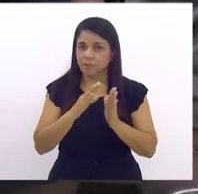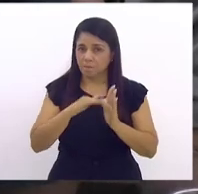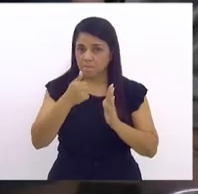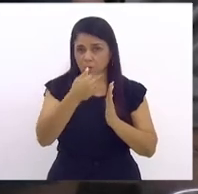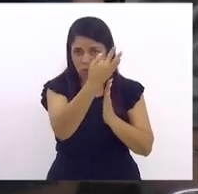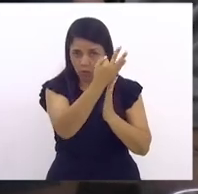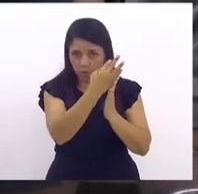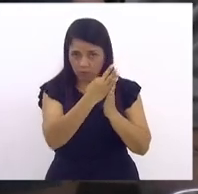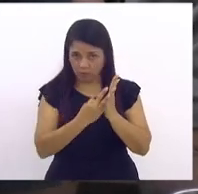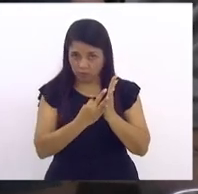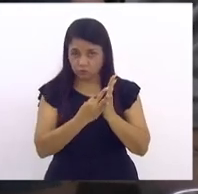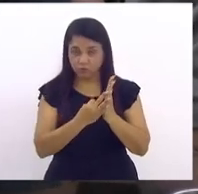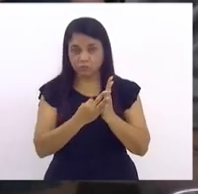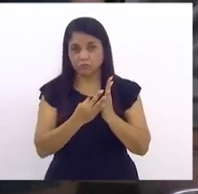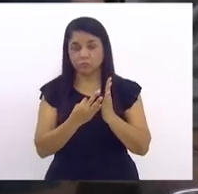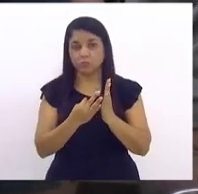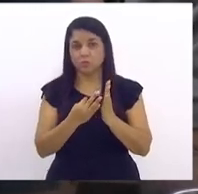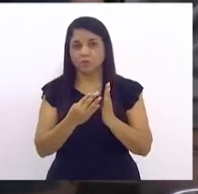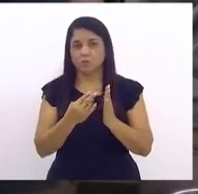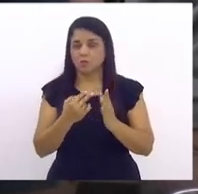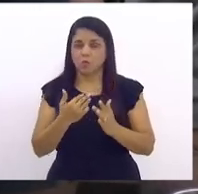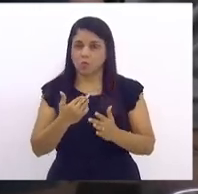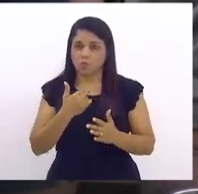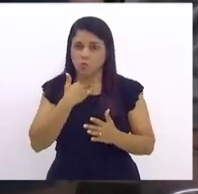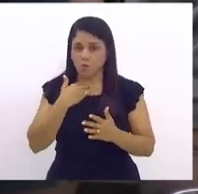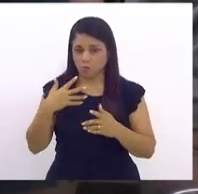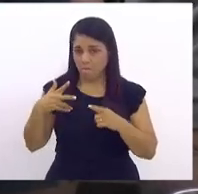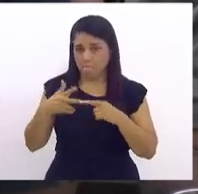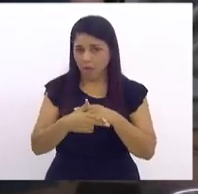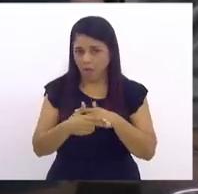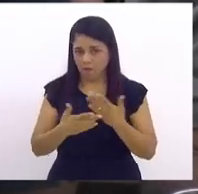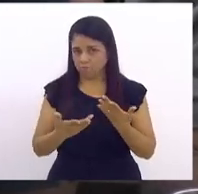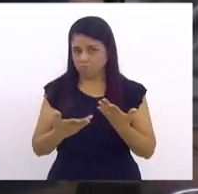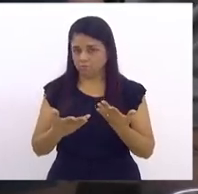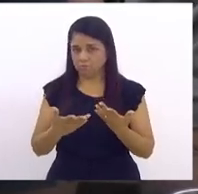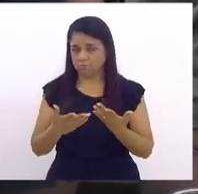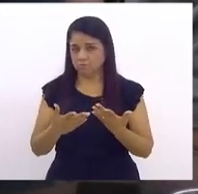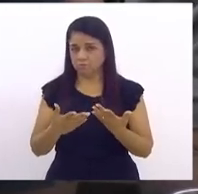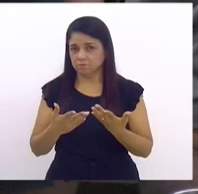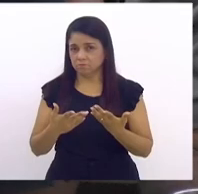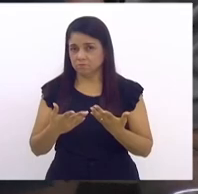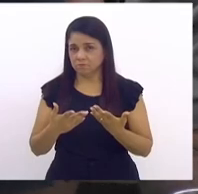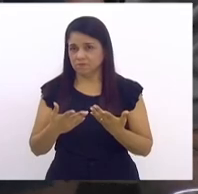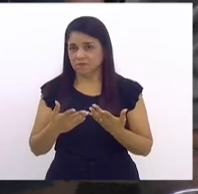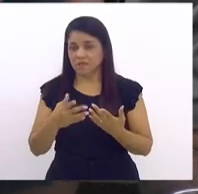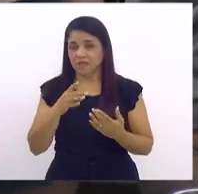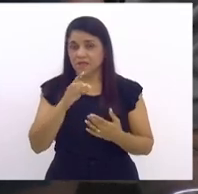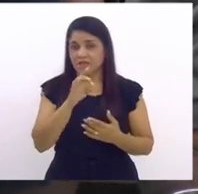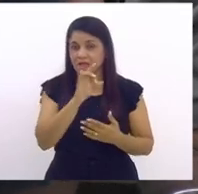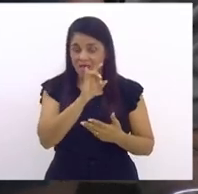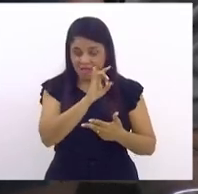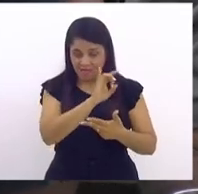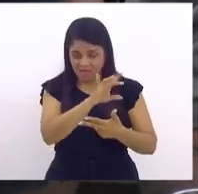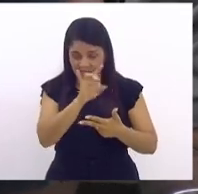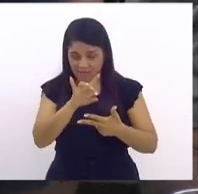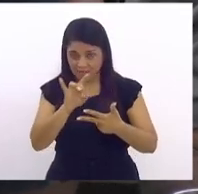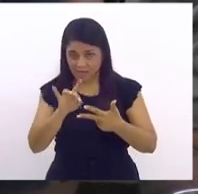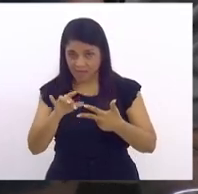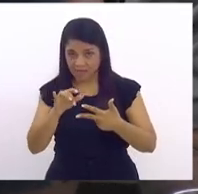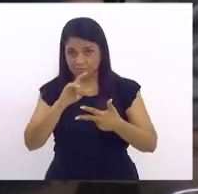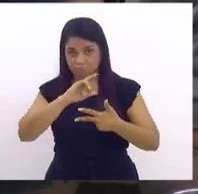né, você não pode fazer os cortes abruptamente. Você devia dar a cada poder o montante que você